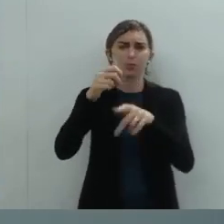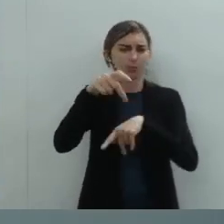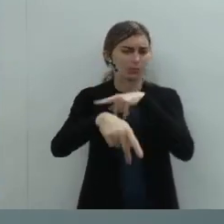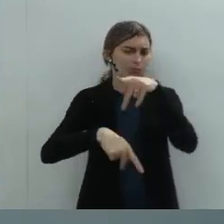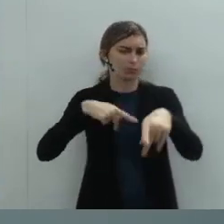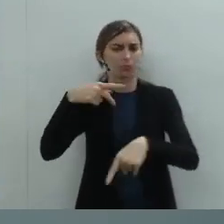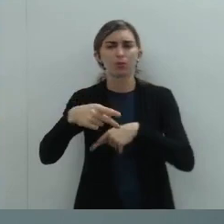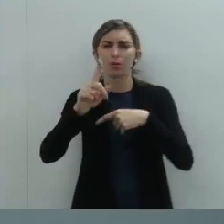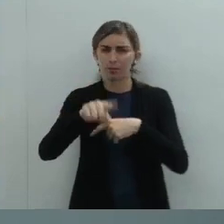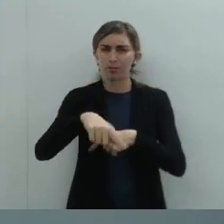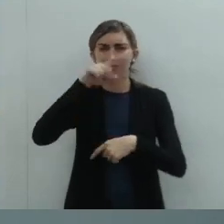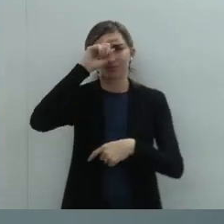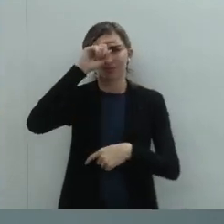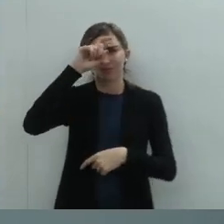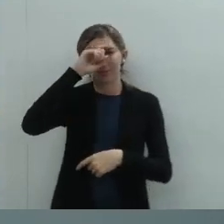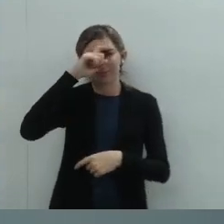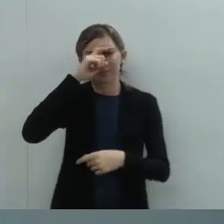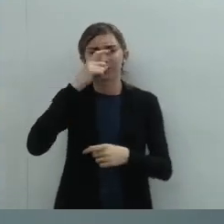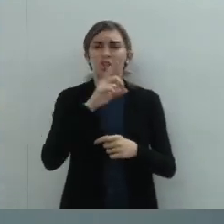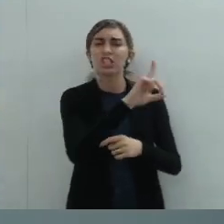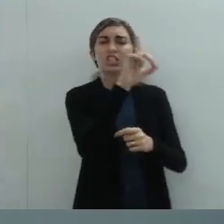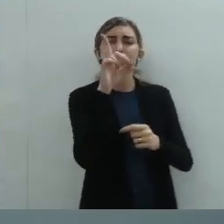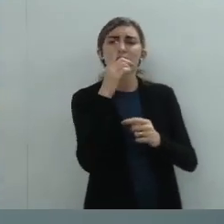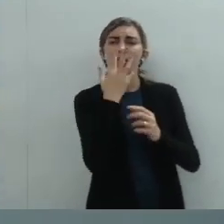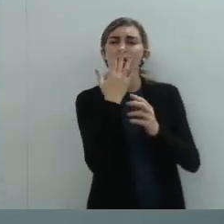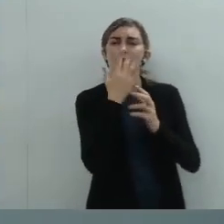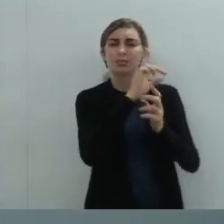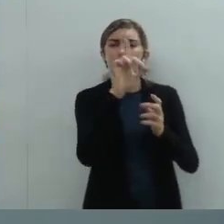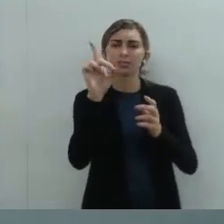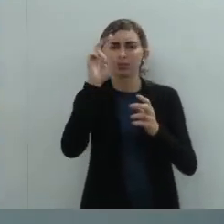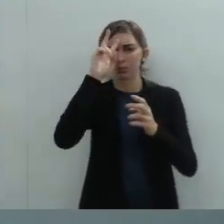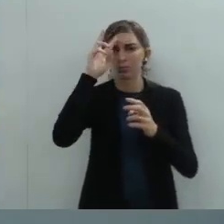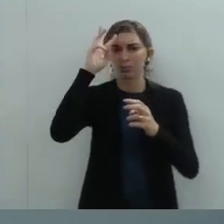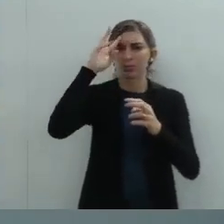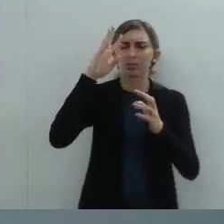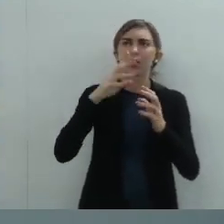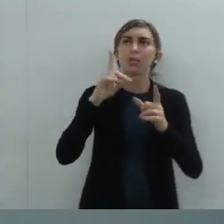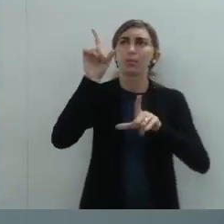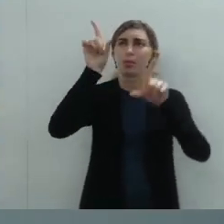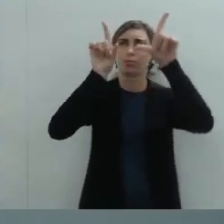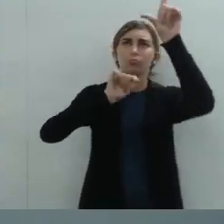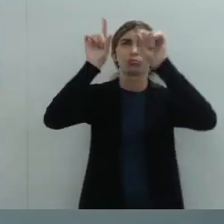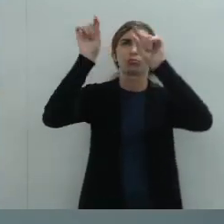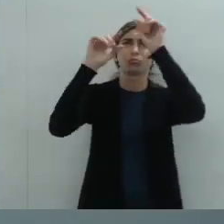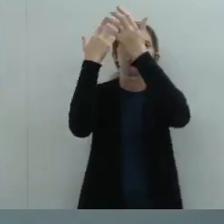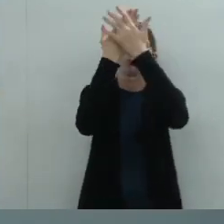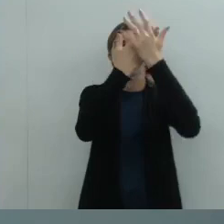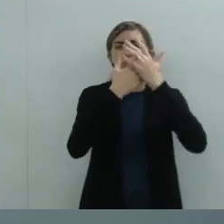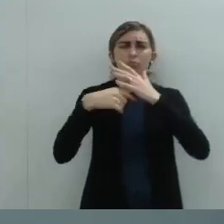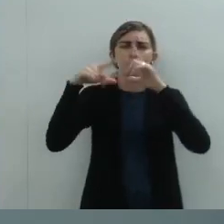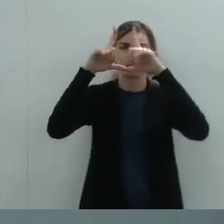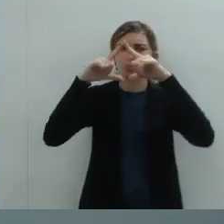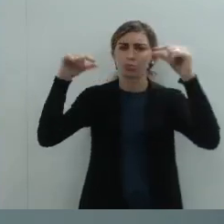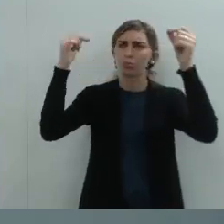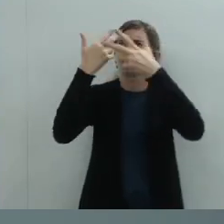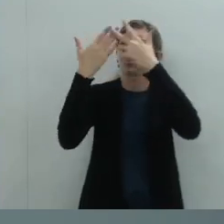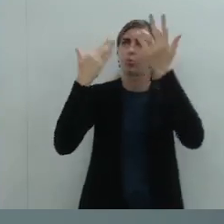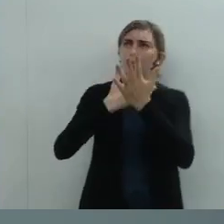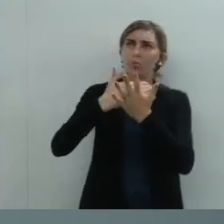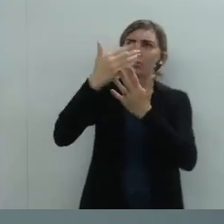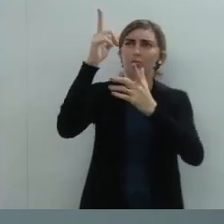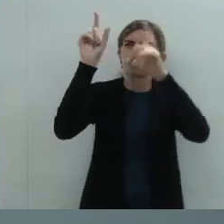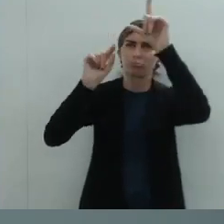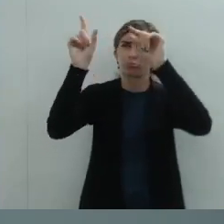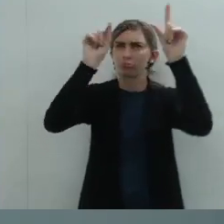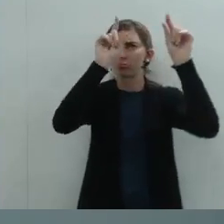falando, foram os egípcios. A astronomia que a gente hoje vê, lua, não sei o que, começou